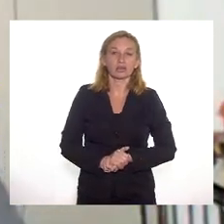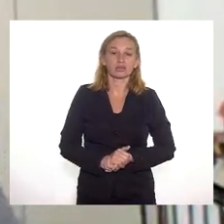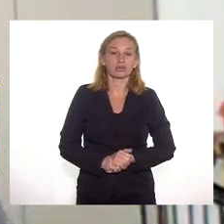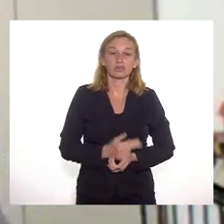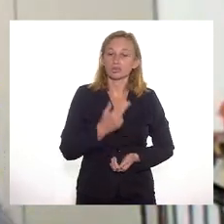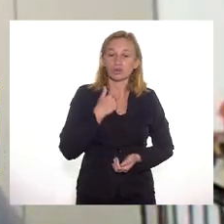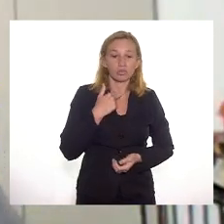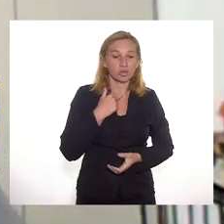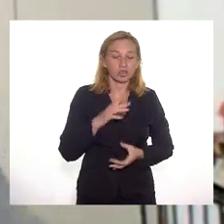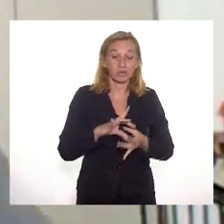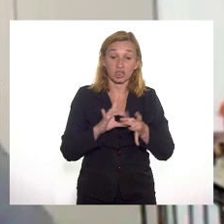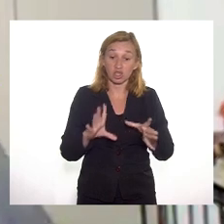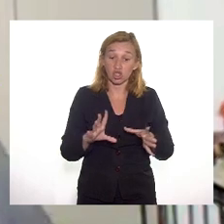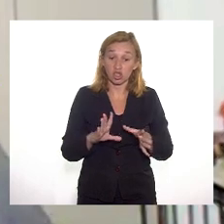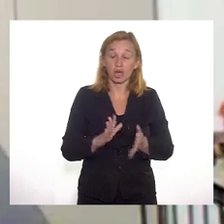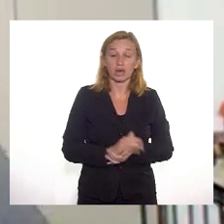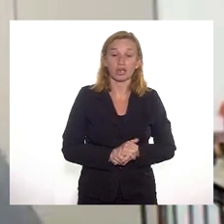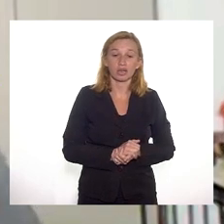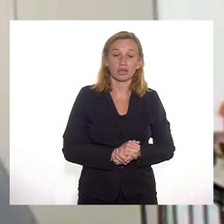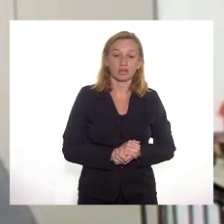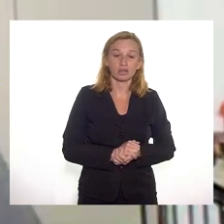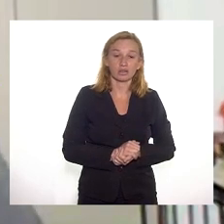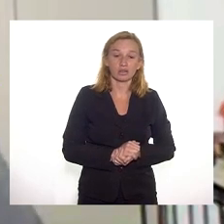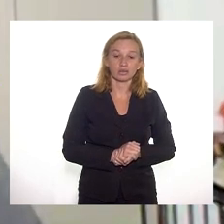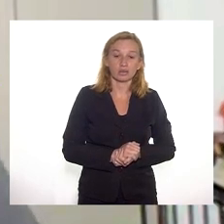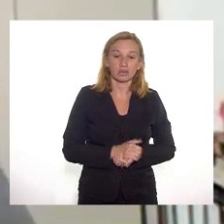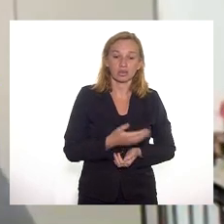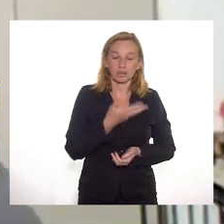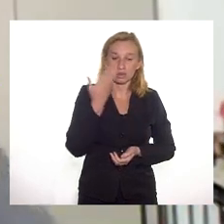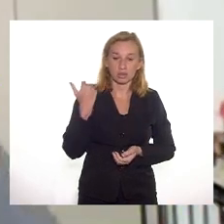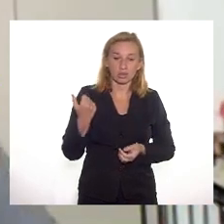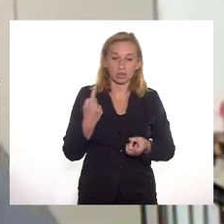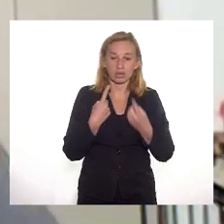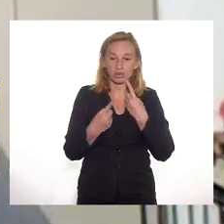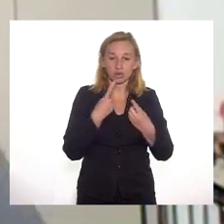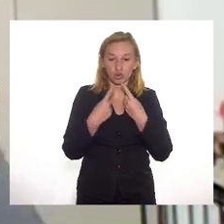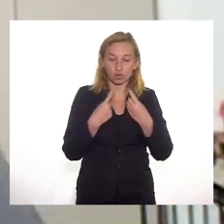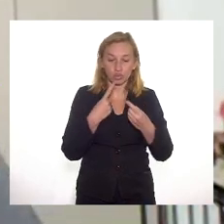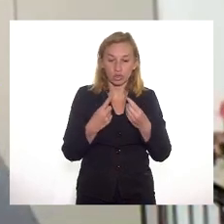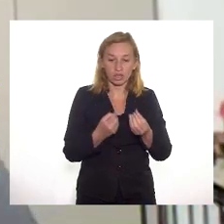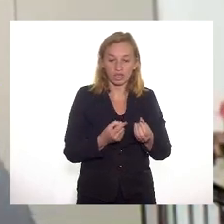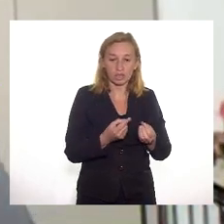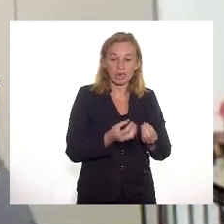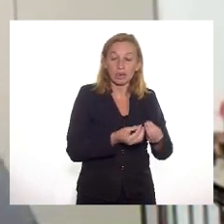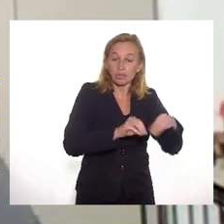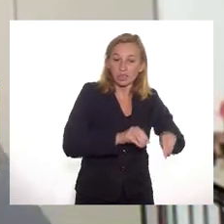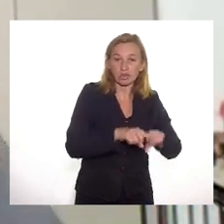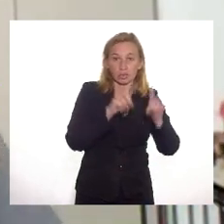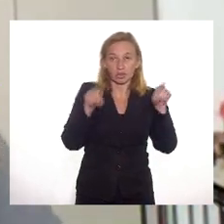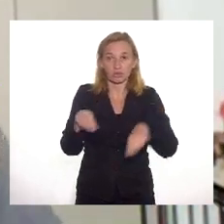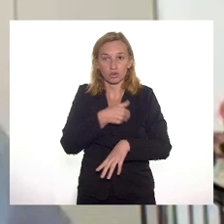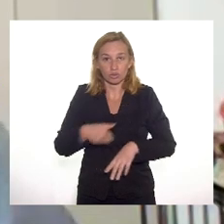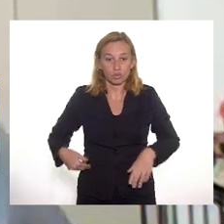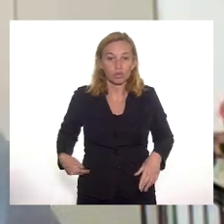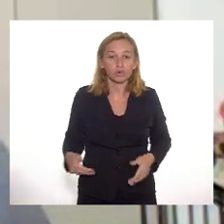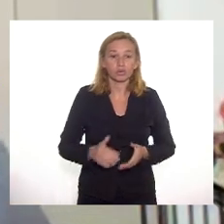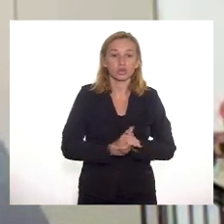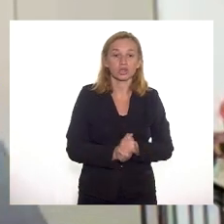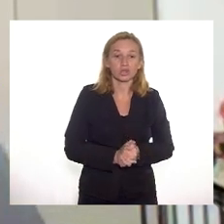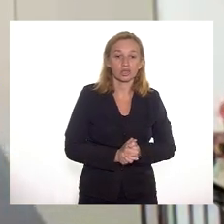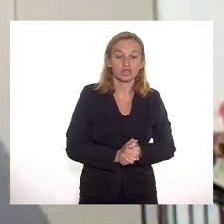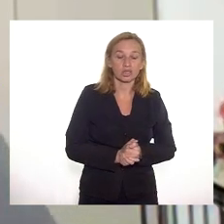não podemos deixar que passem aqui os discursos que tentam criminalizar os servidores públicos, que tentam tratá-los